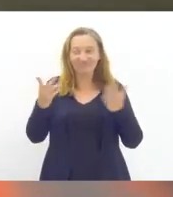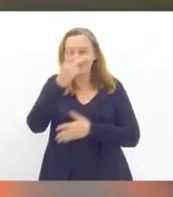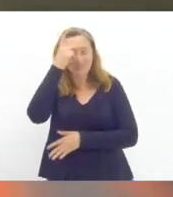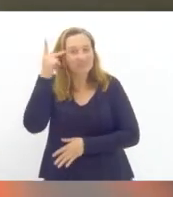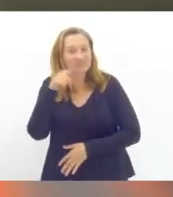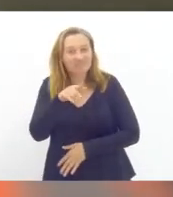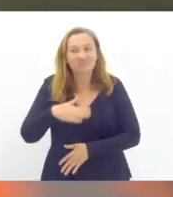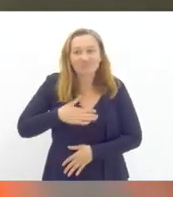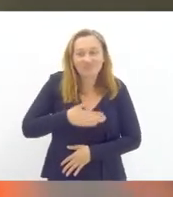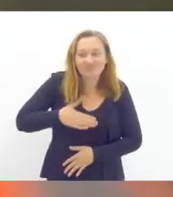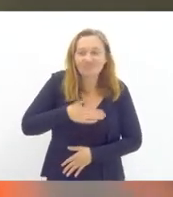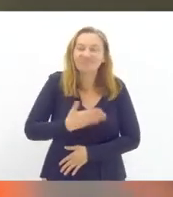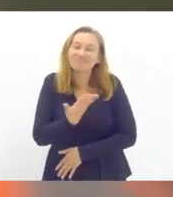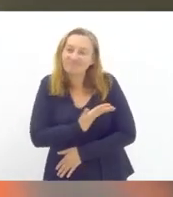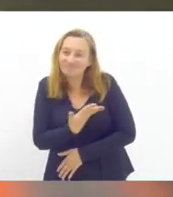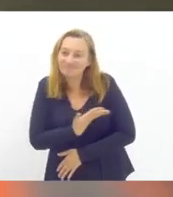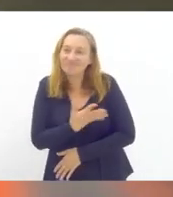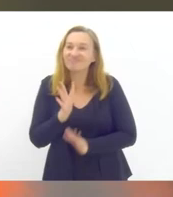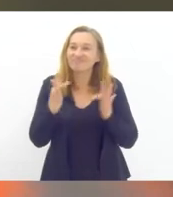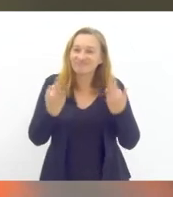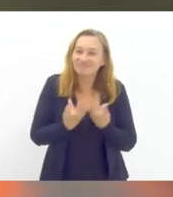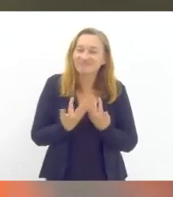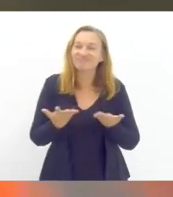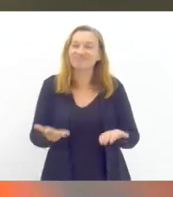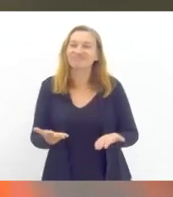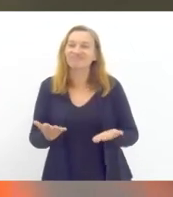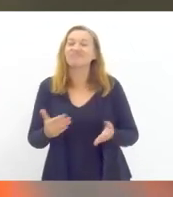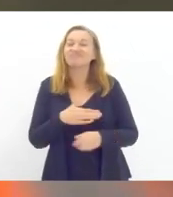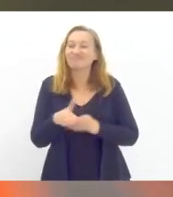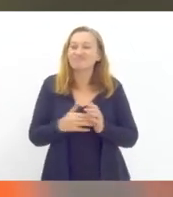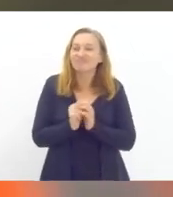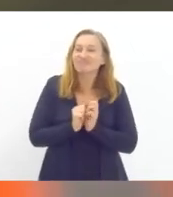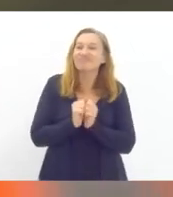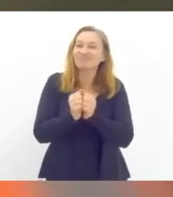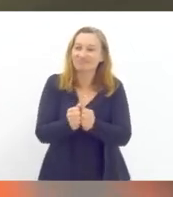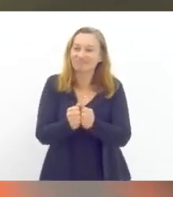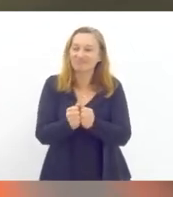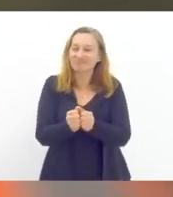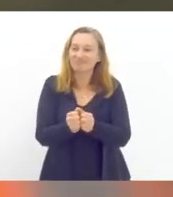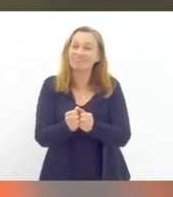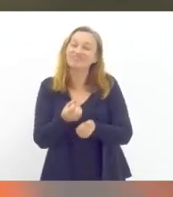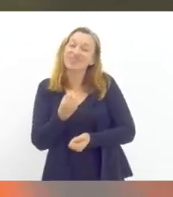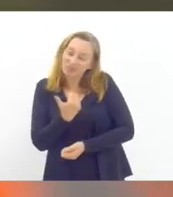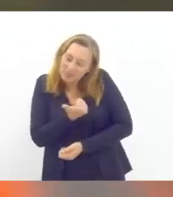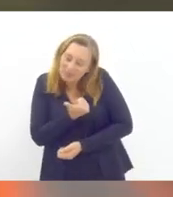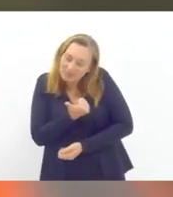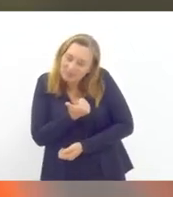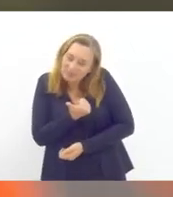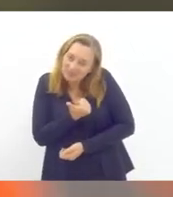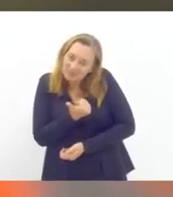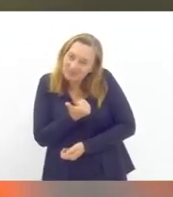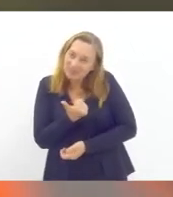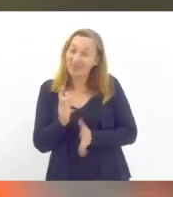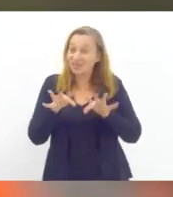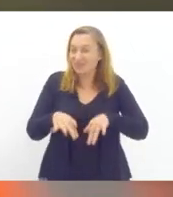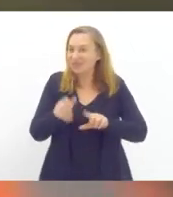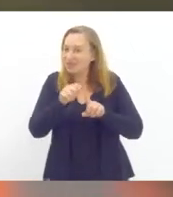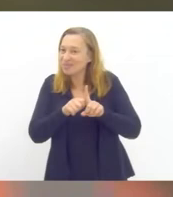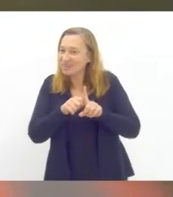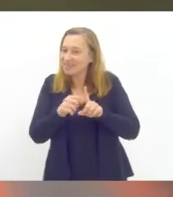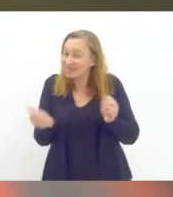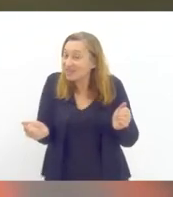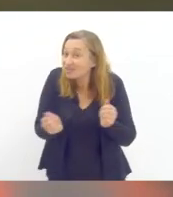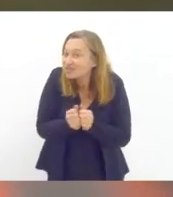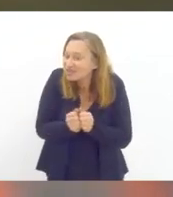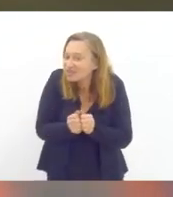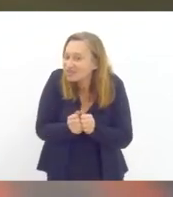você gosta amigos enfim família todos que estarão presentes tá bom e final do mês a gente comemora isso